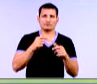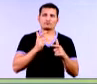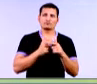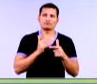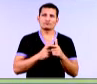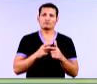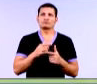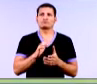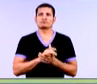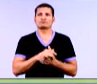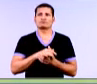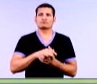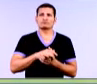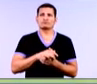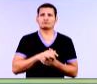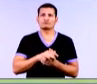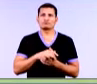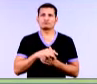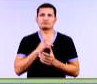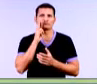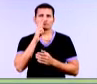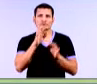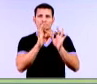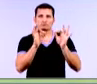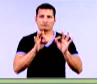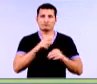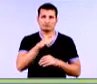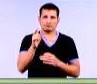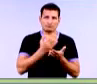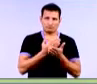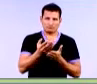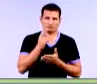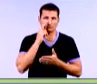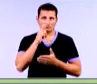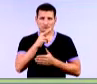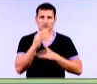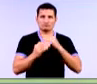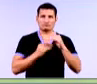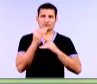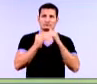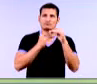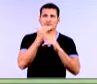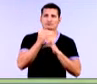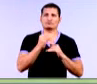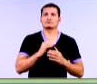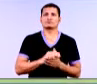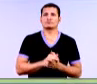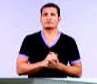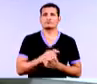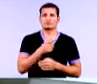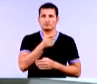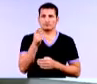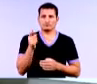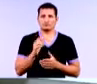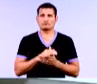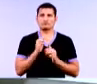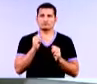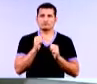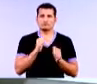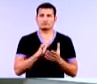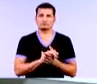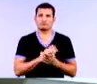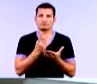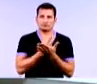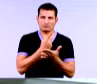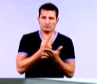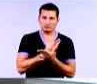nomes? Gente, vocês vão começar a observar que em desenvolvimento, vocês vão cometer erros, principalmente